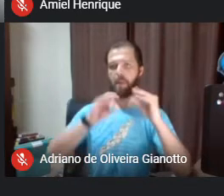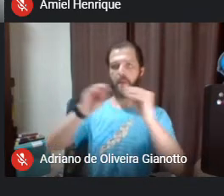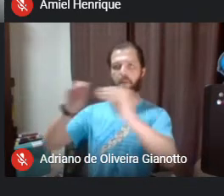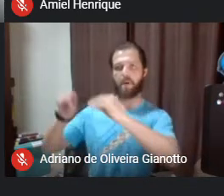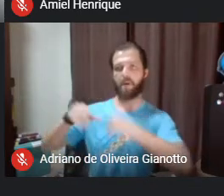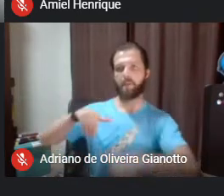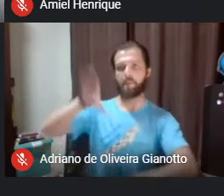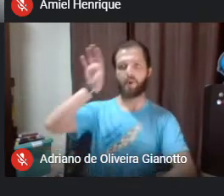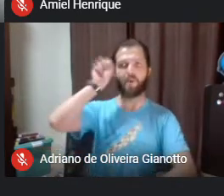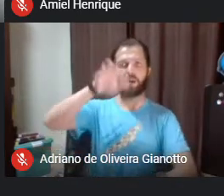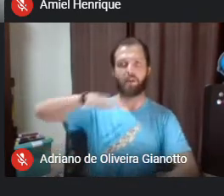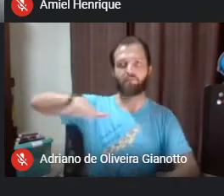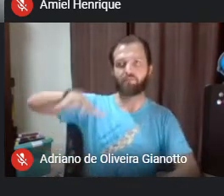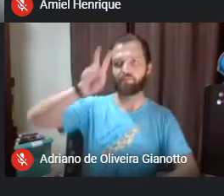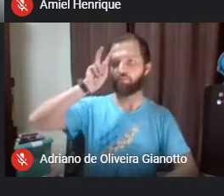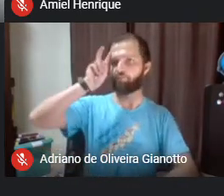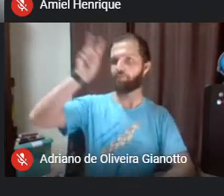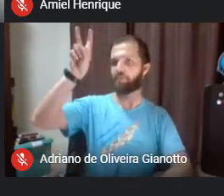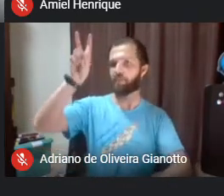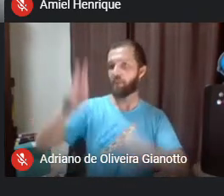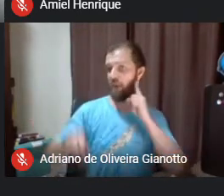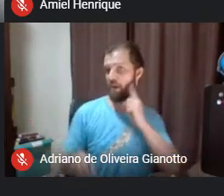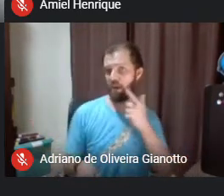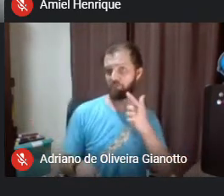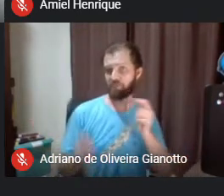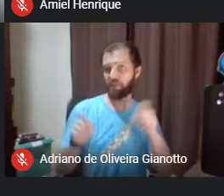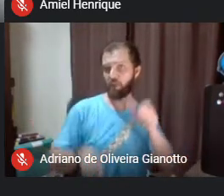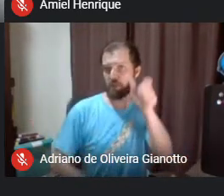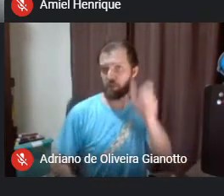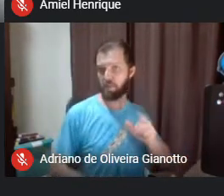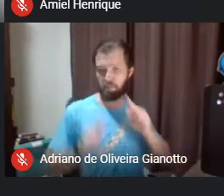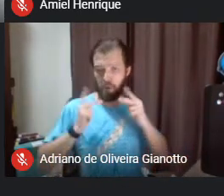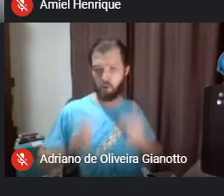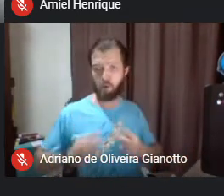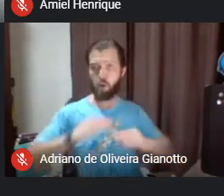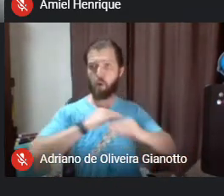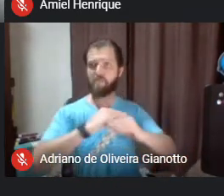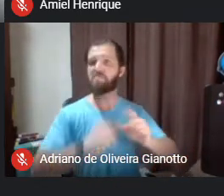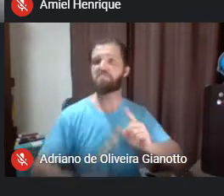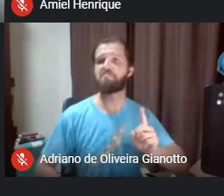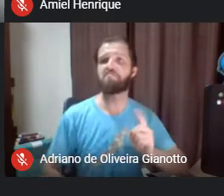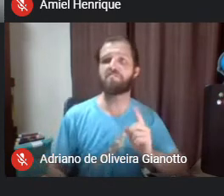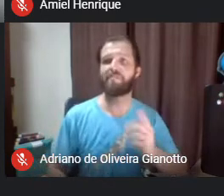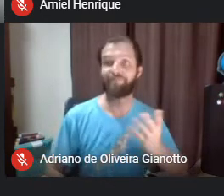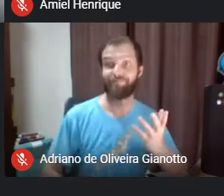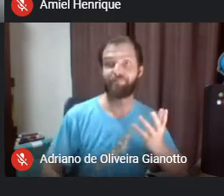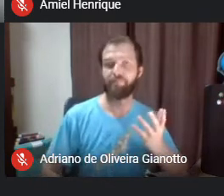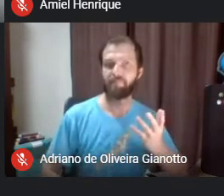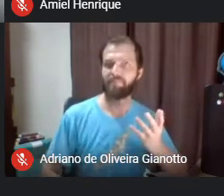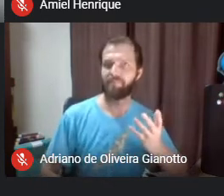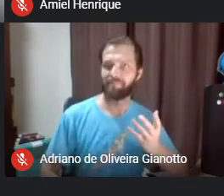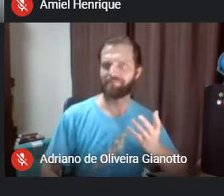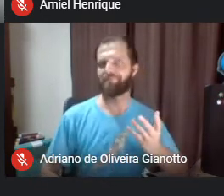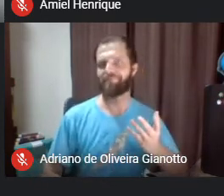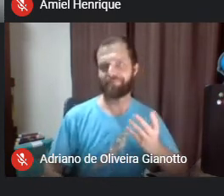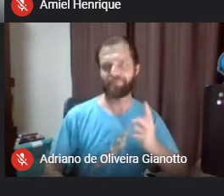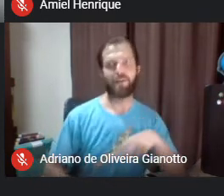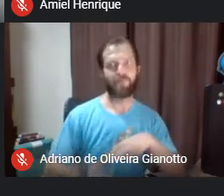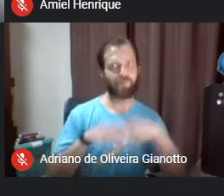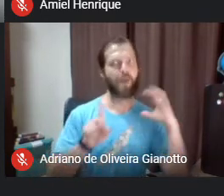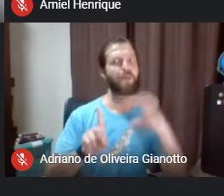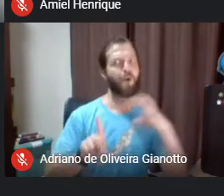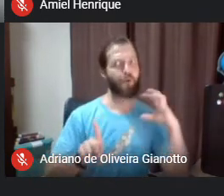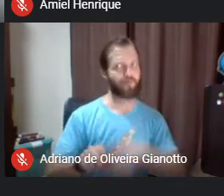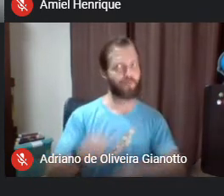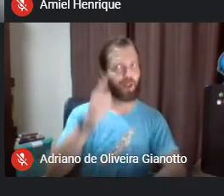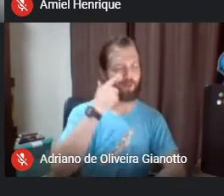não tinha valor, né? Então, as outras pessoas ouviam esses relatos de Aristóteles e acabavam